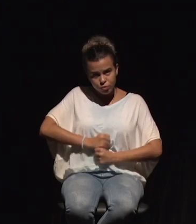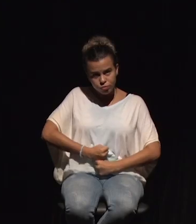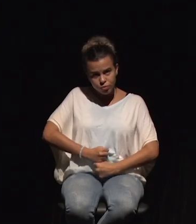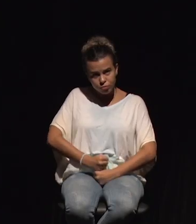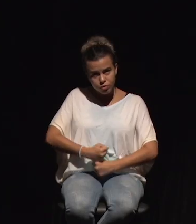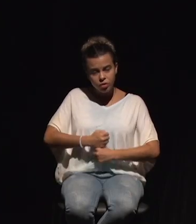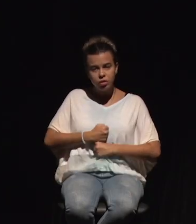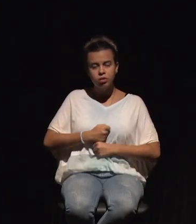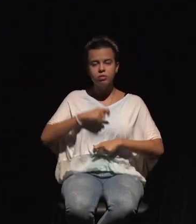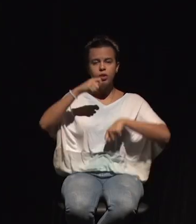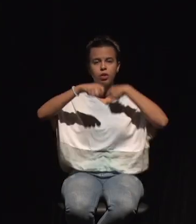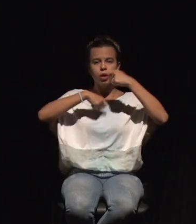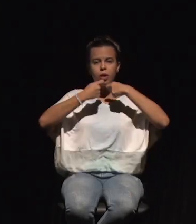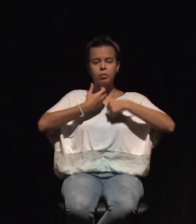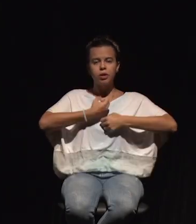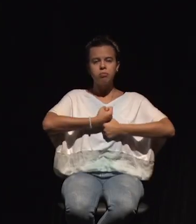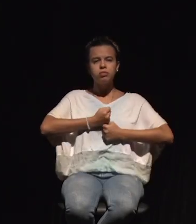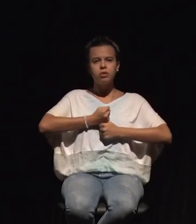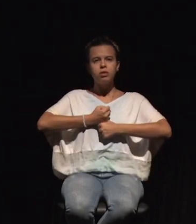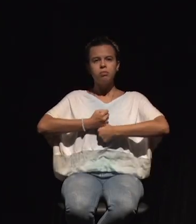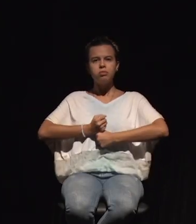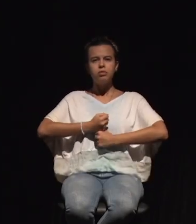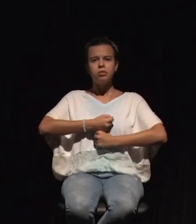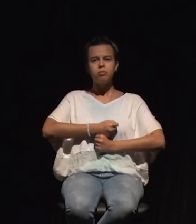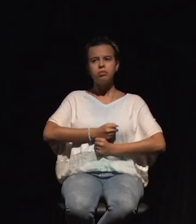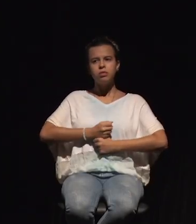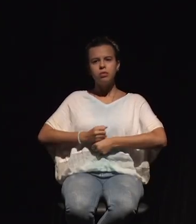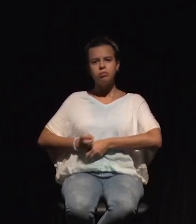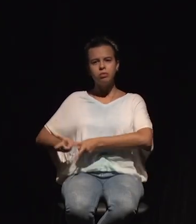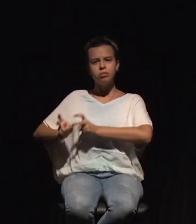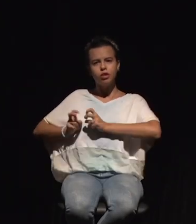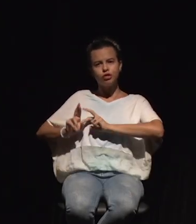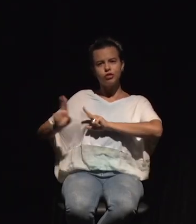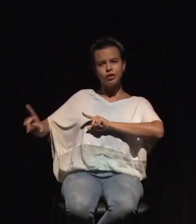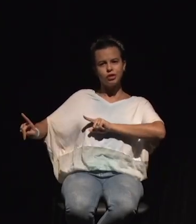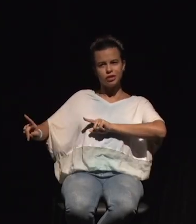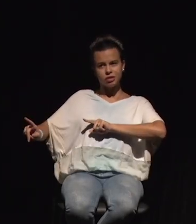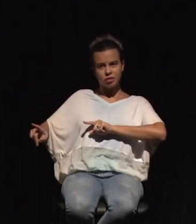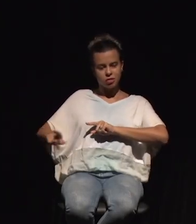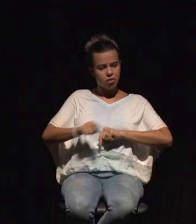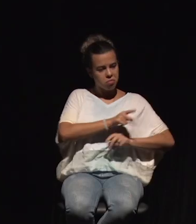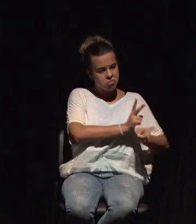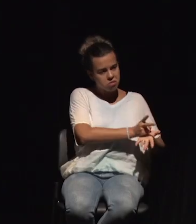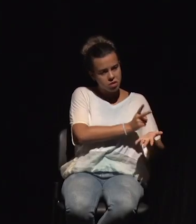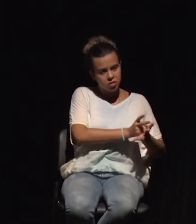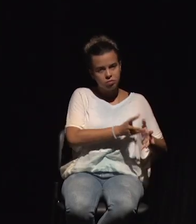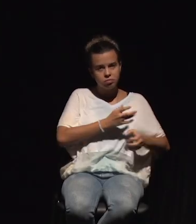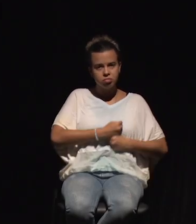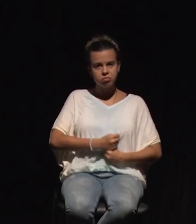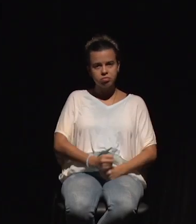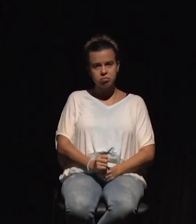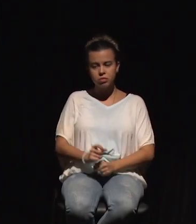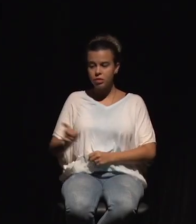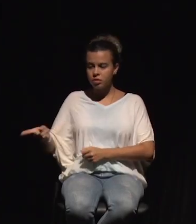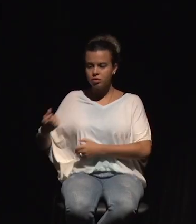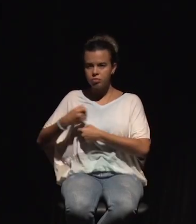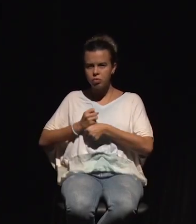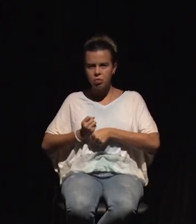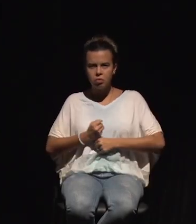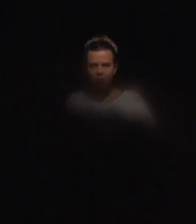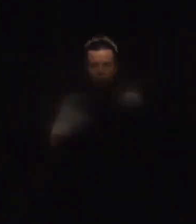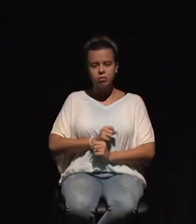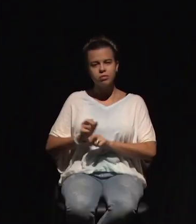leitura dessa flor e cidade e pensamos então que o alimento seria esse